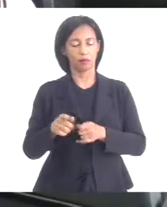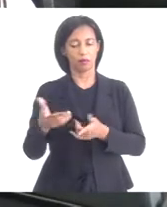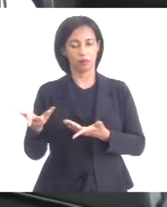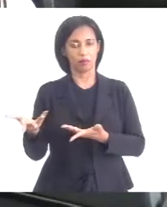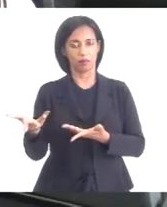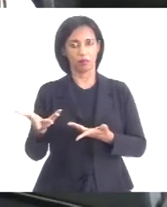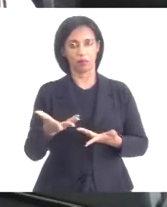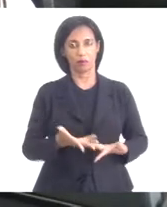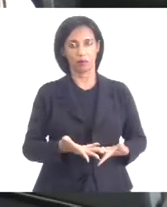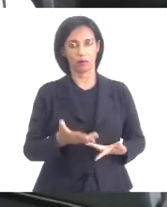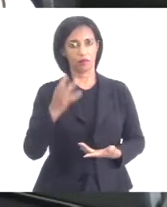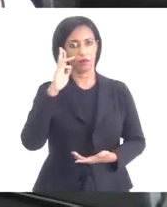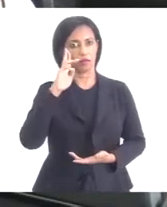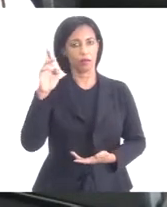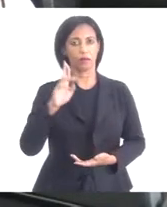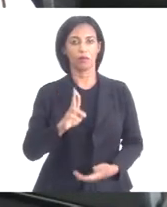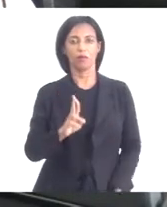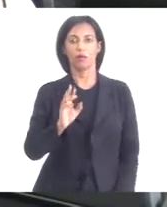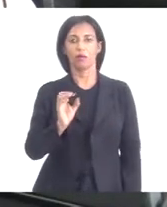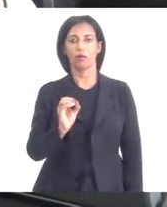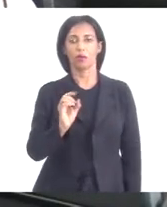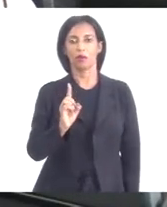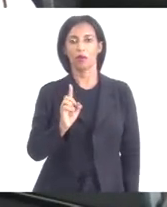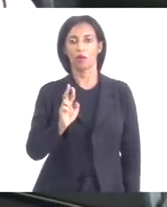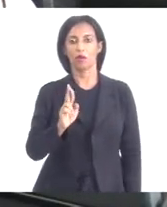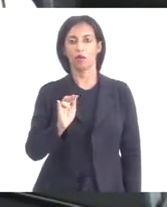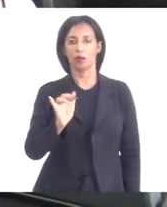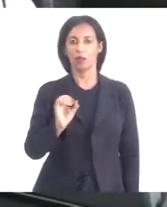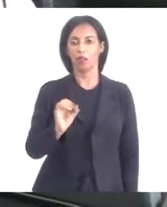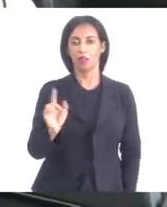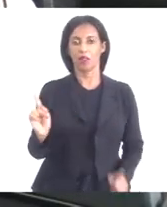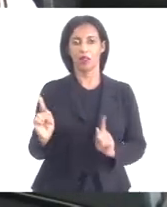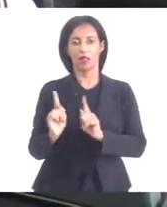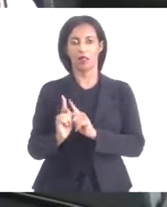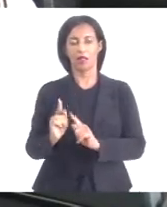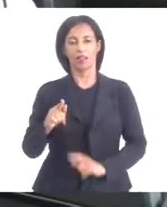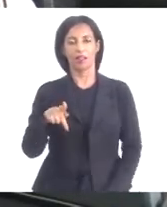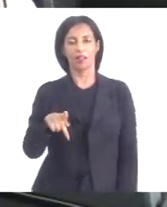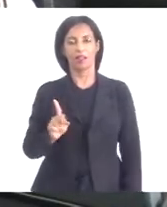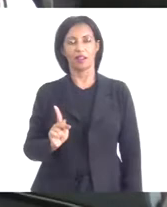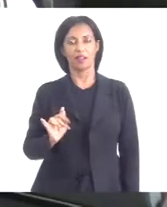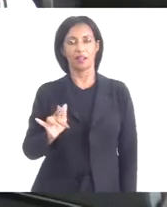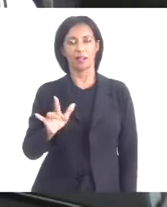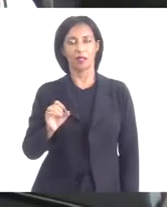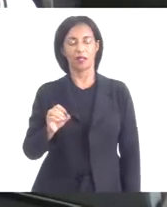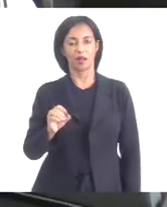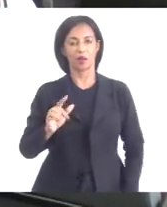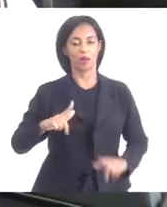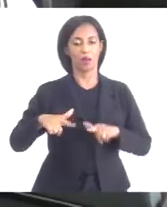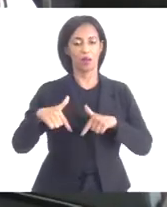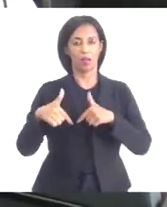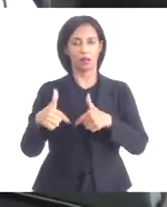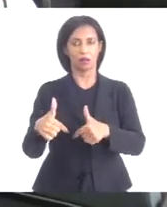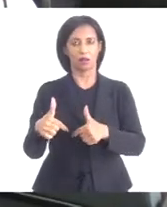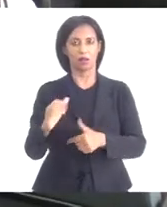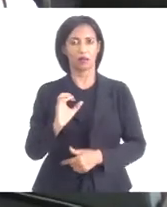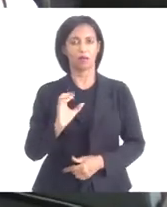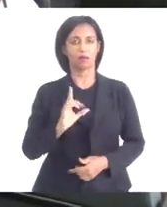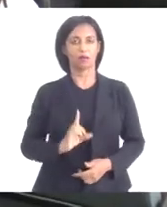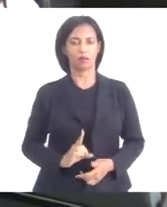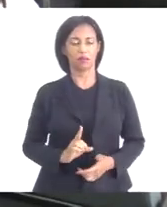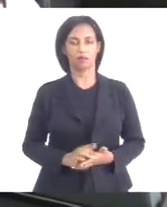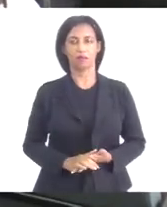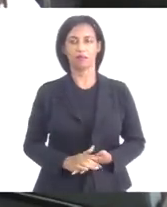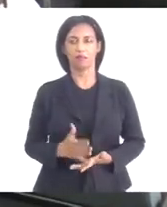de convidar o Senhor Rodrigo mais conhecido como Kiko Afonso da ação da cidadania e